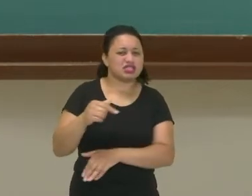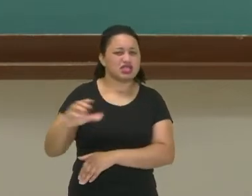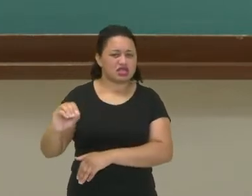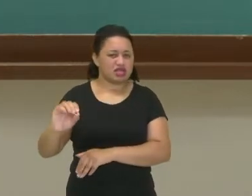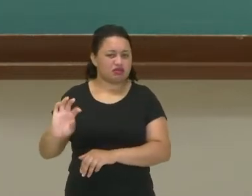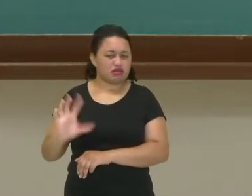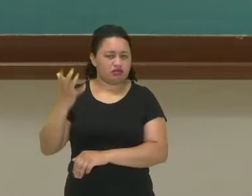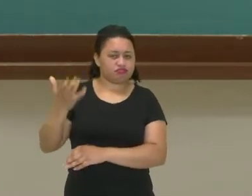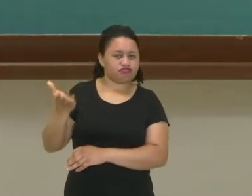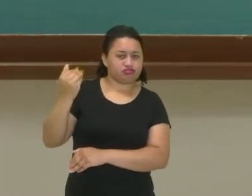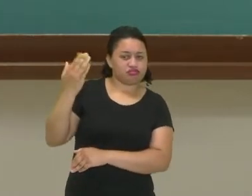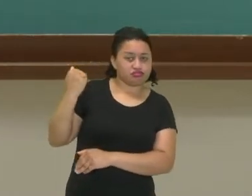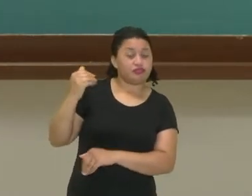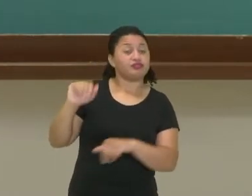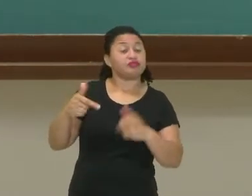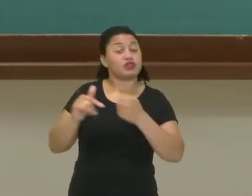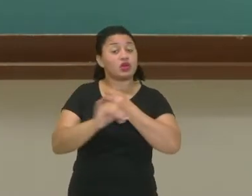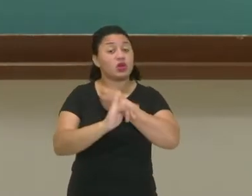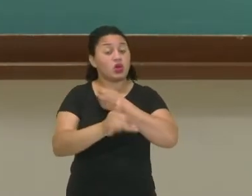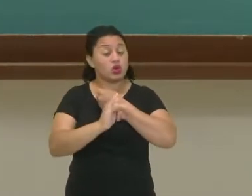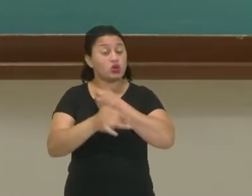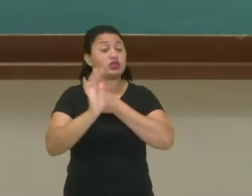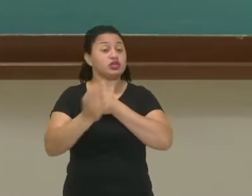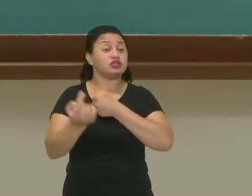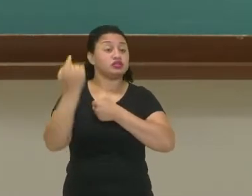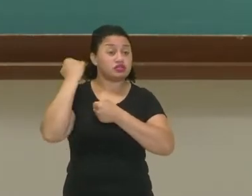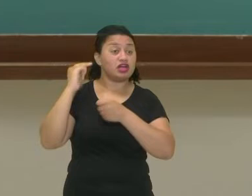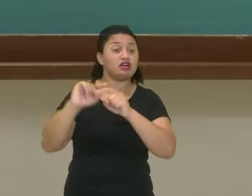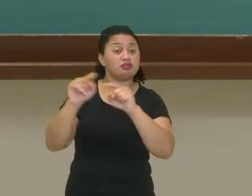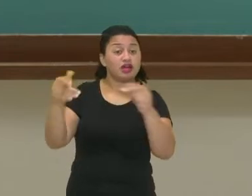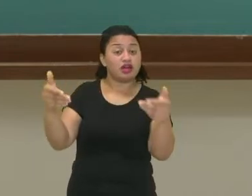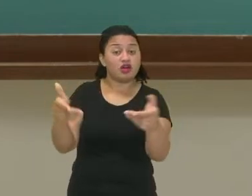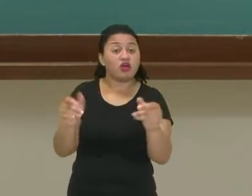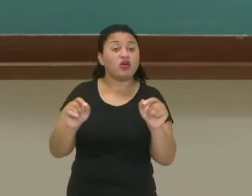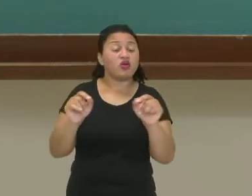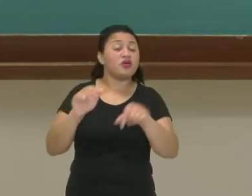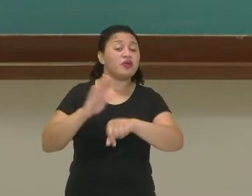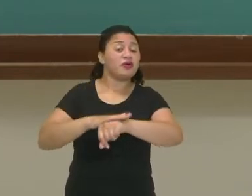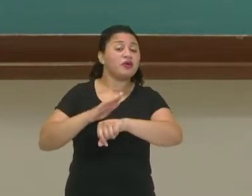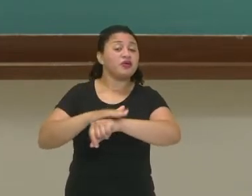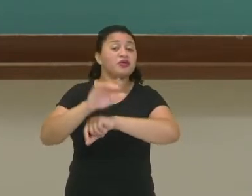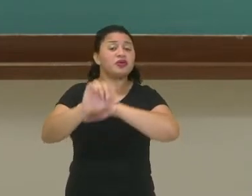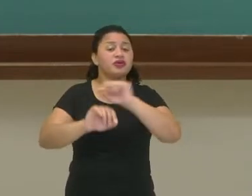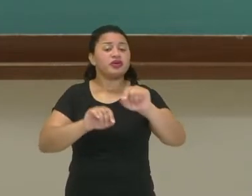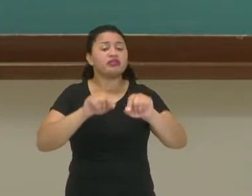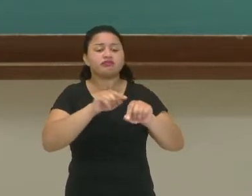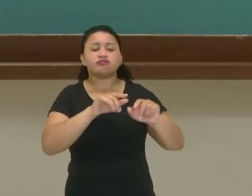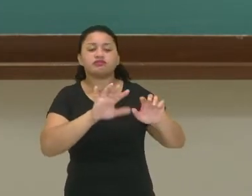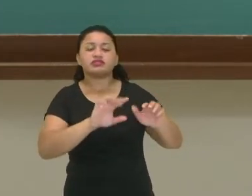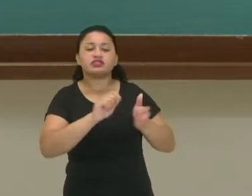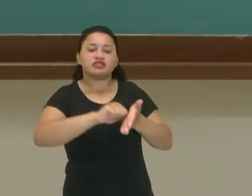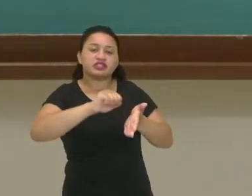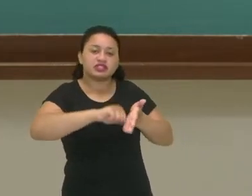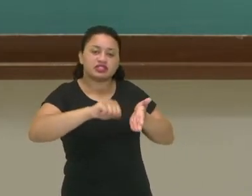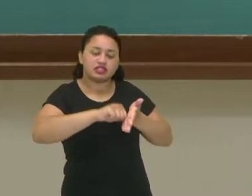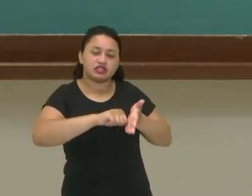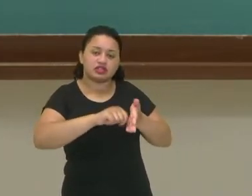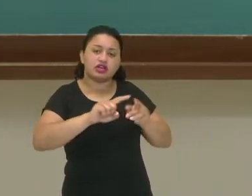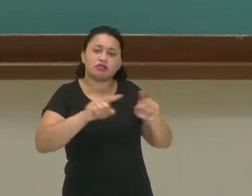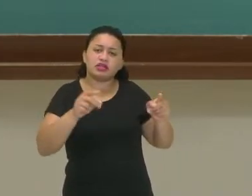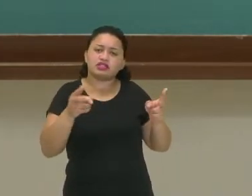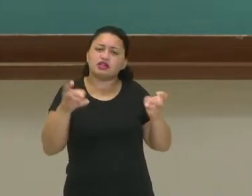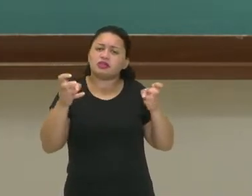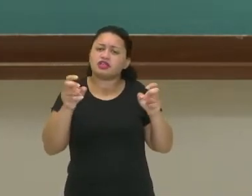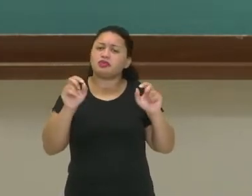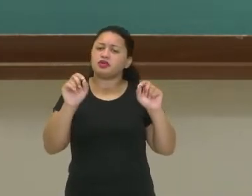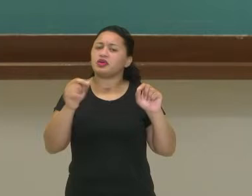a crônica é daquele tempo. Ela é contemporânea do momento que ela foi escrita. Vocês viram uma